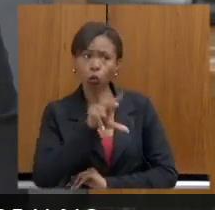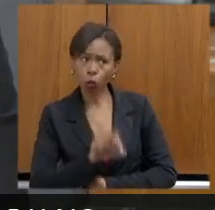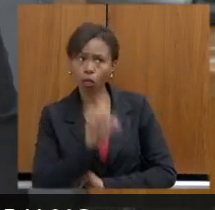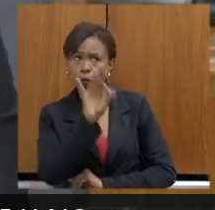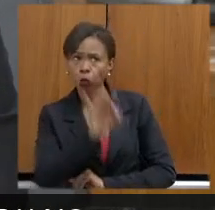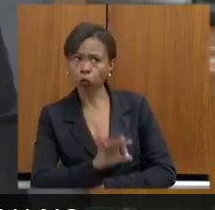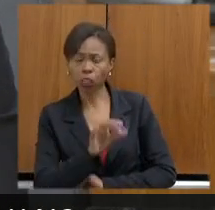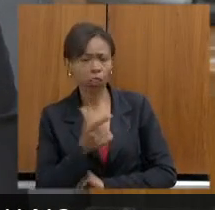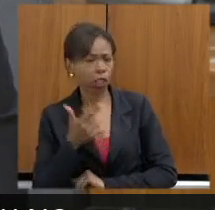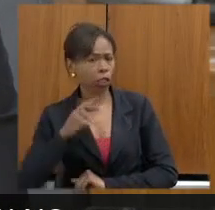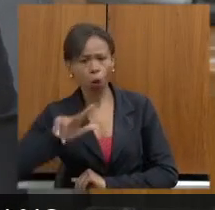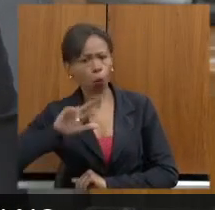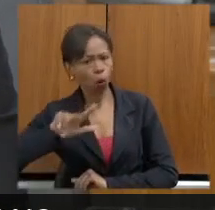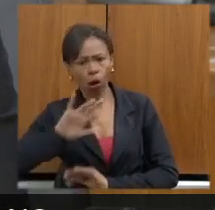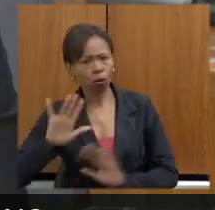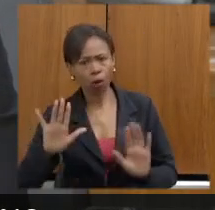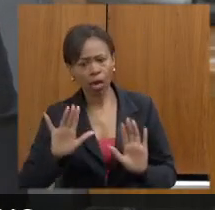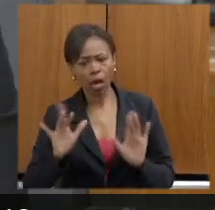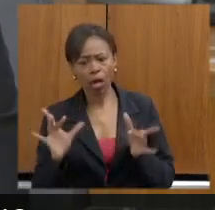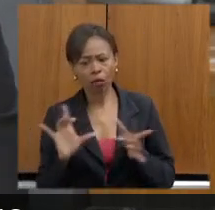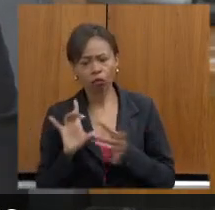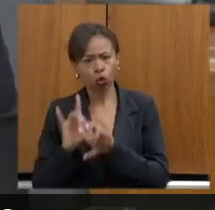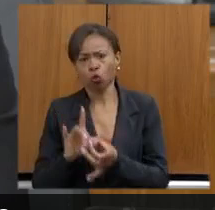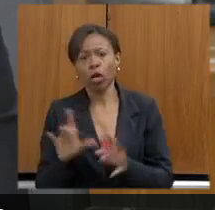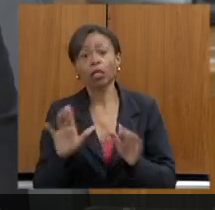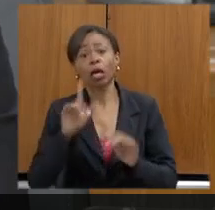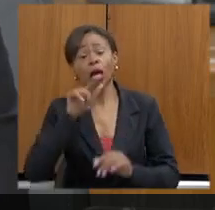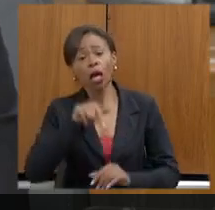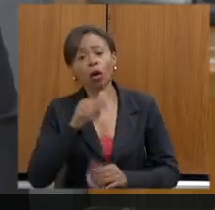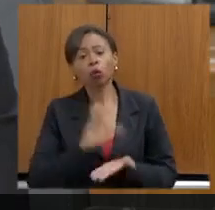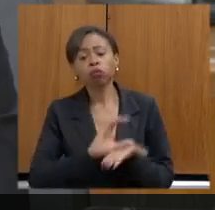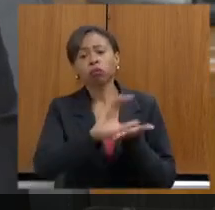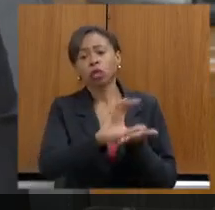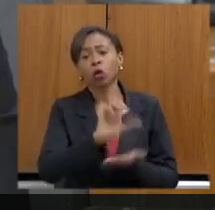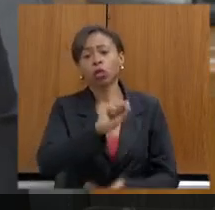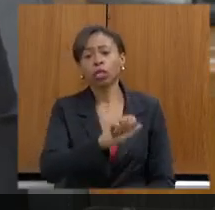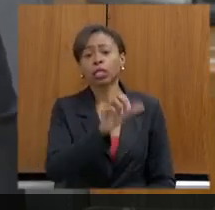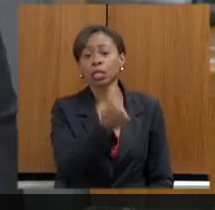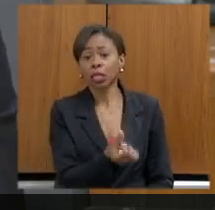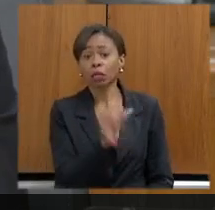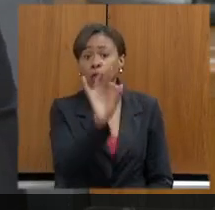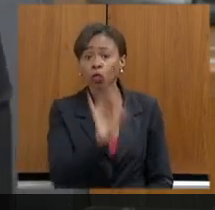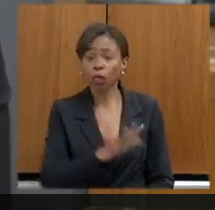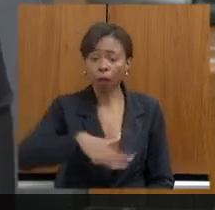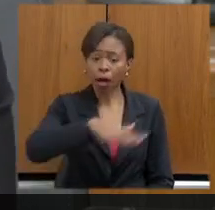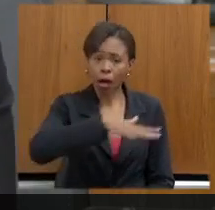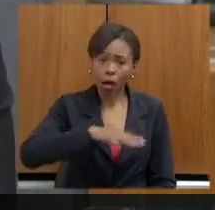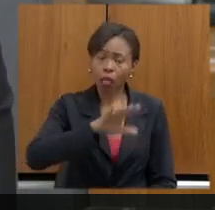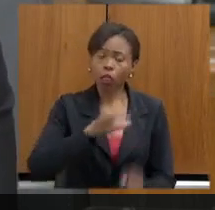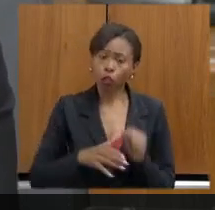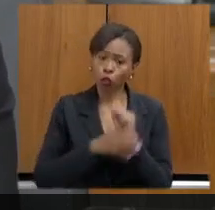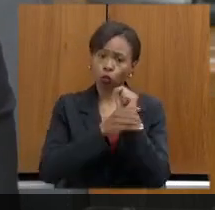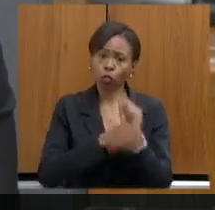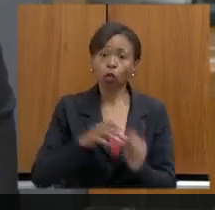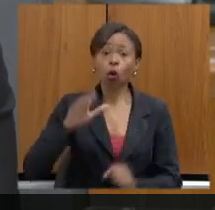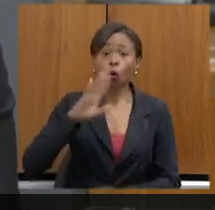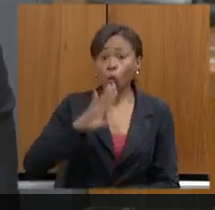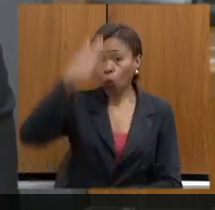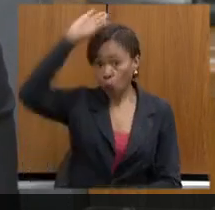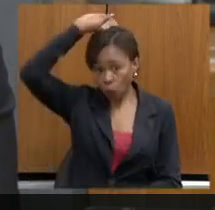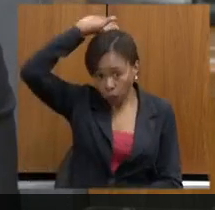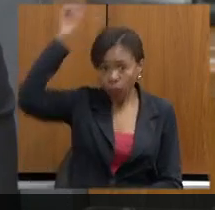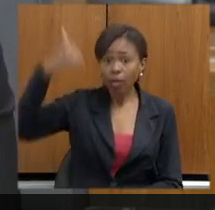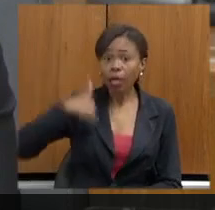vinculados que eu posso mandar até para as ONGs e amiguinhos meus eu mandei oitenta e Seis por cento de segurança corpo de bombeiro foi segunda